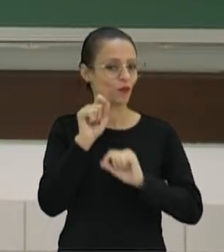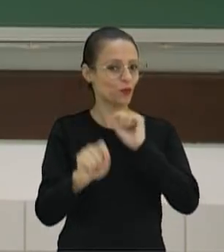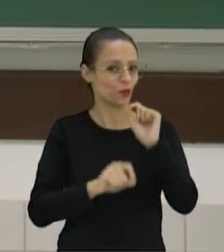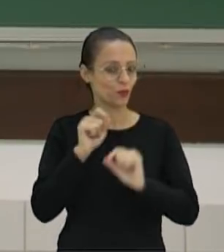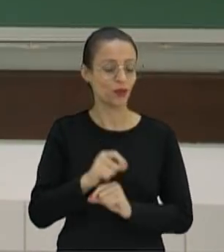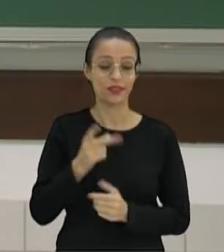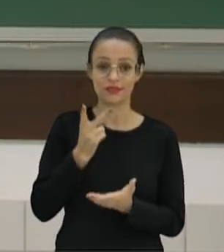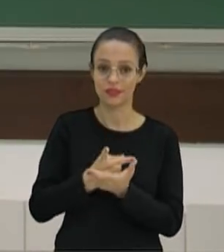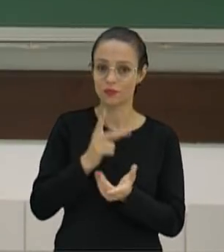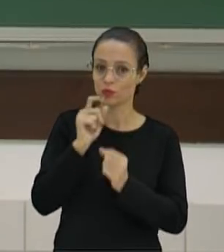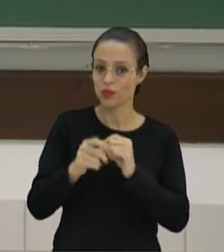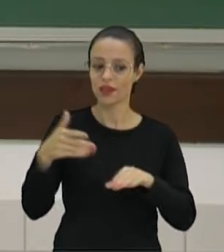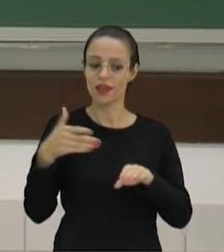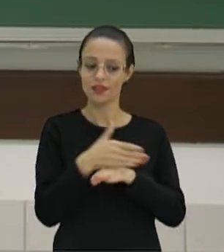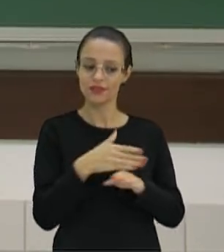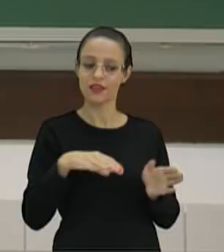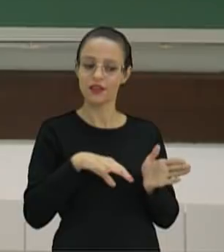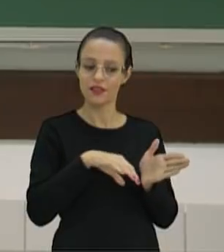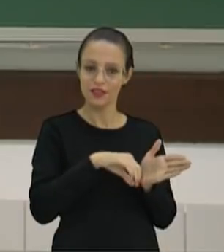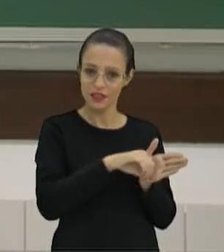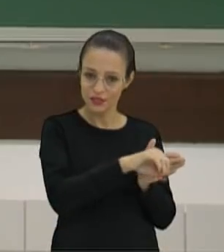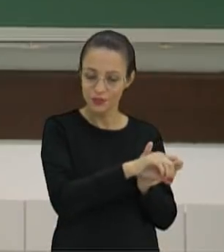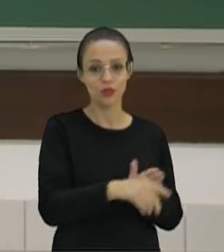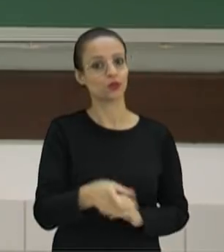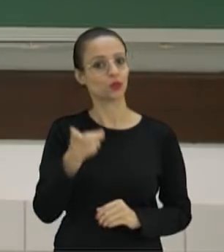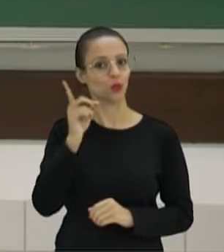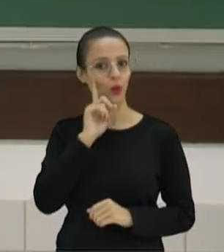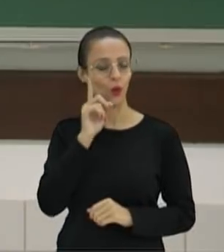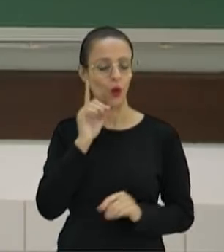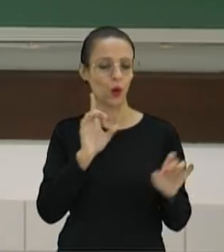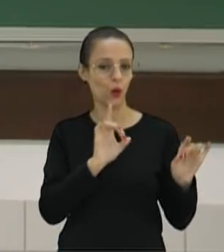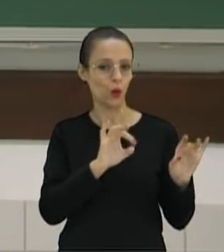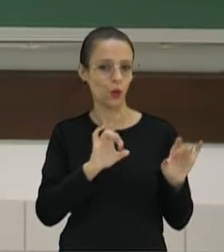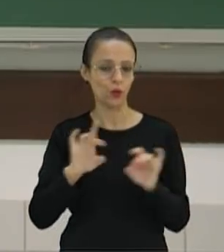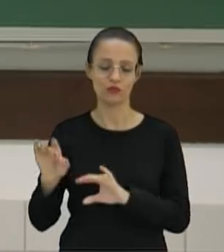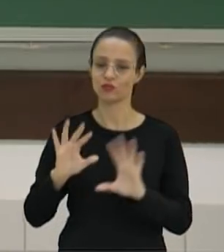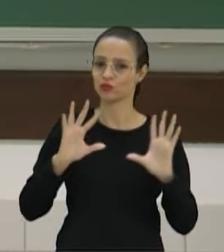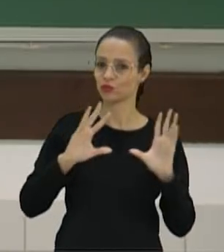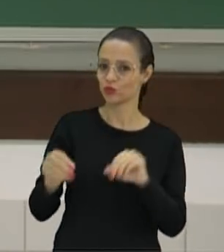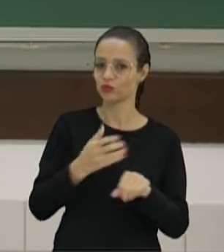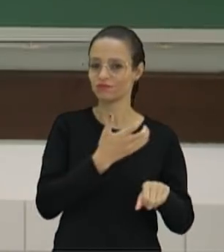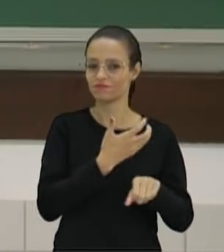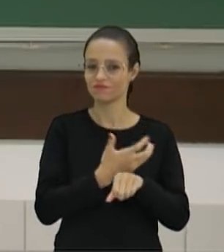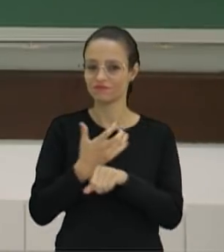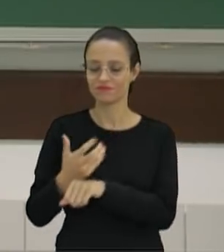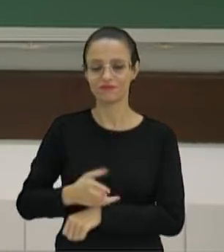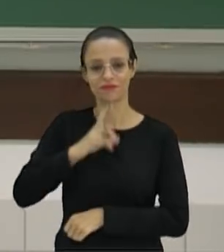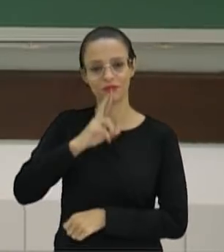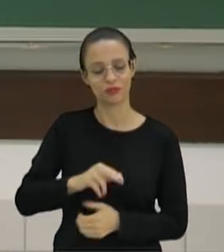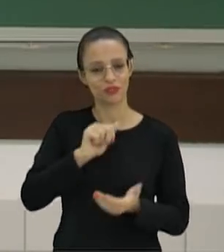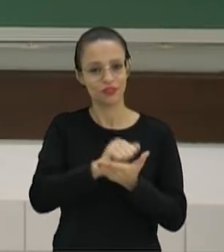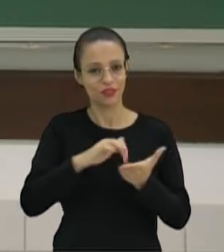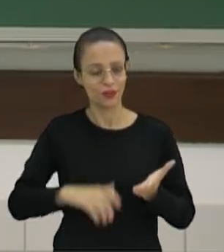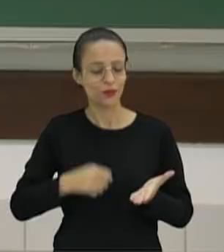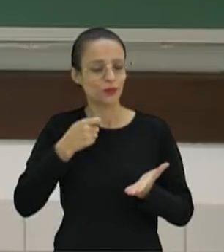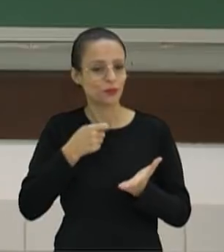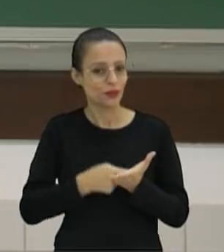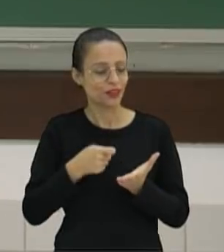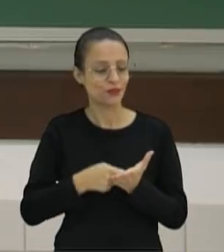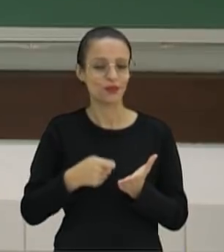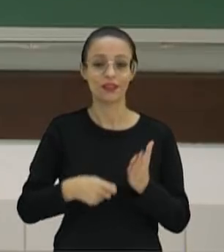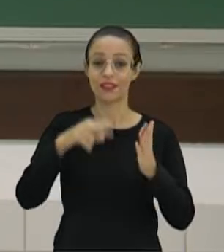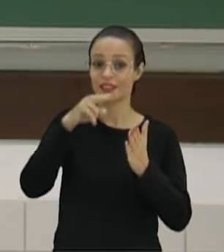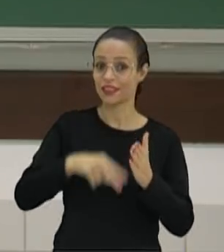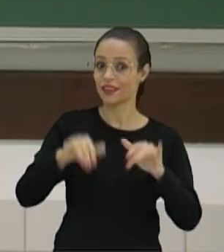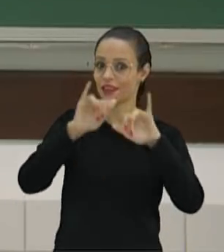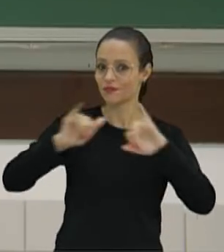Lembre-se sempre, acessar o Classroom todo dia de todas as disciplinas, resolver as atividades obrigatórias, ler os